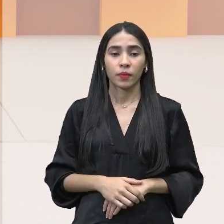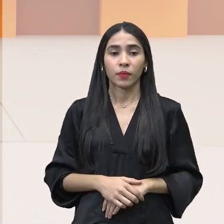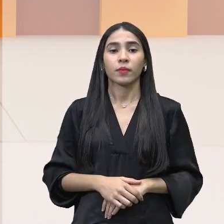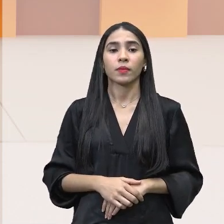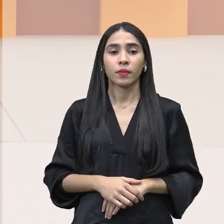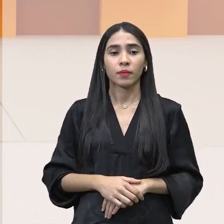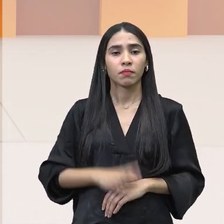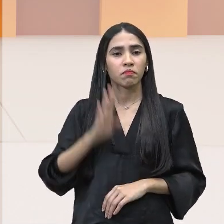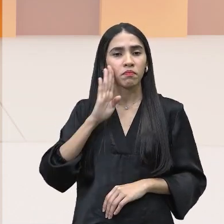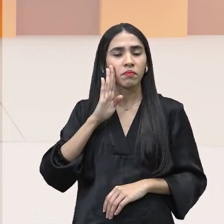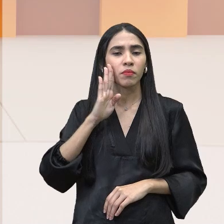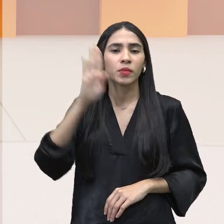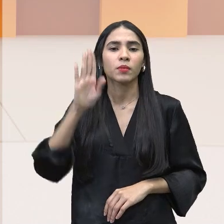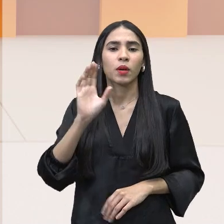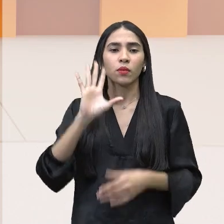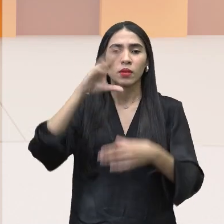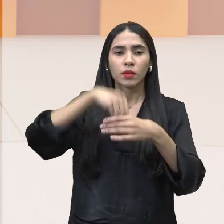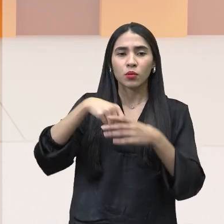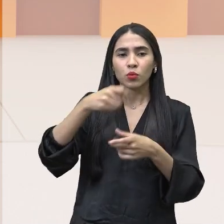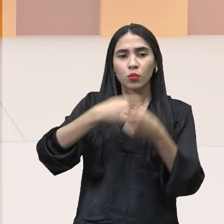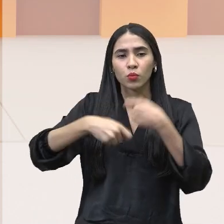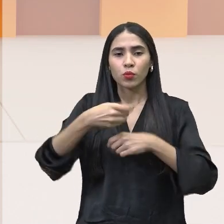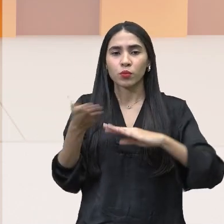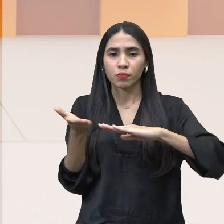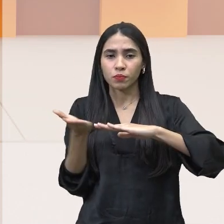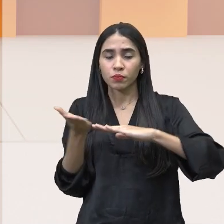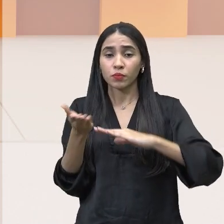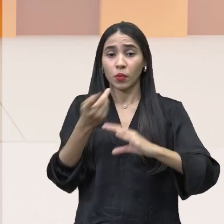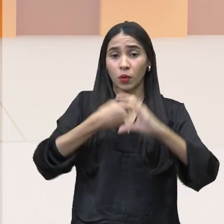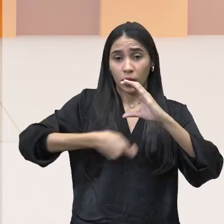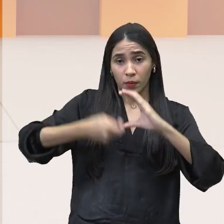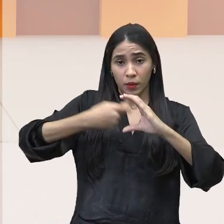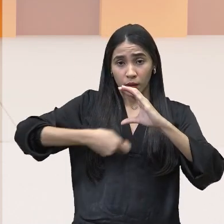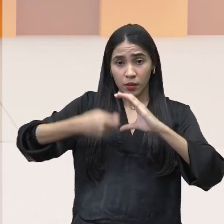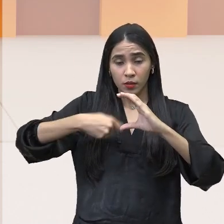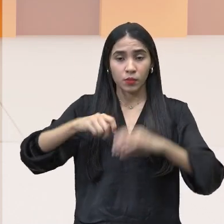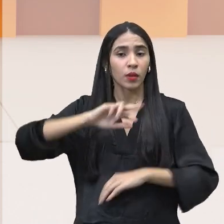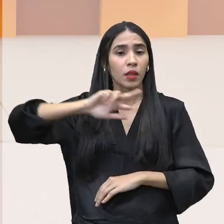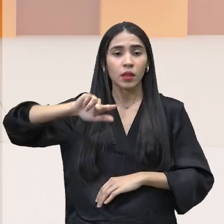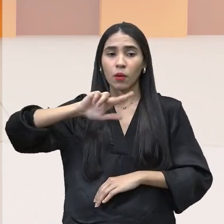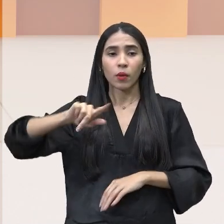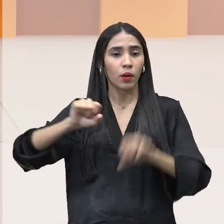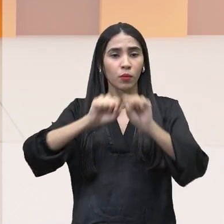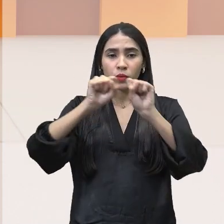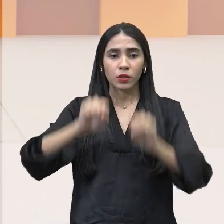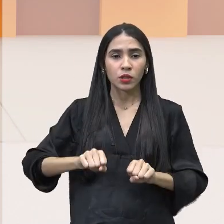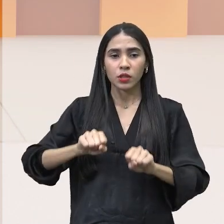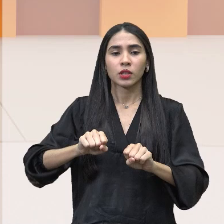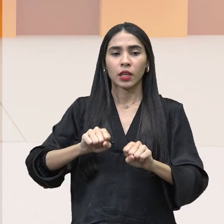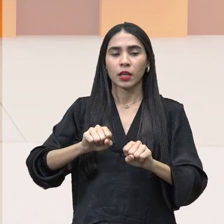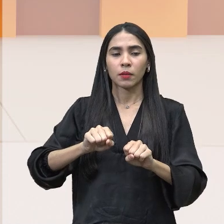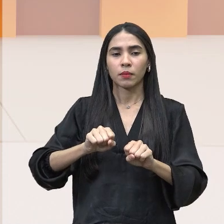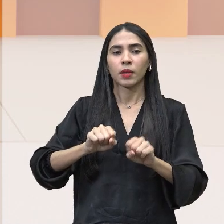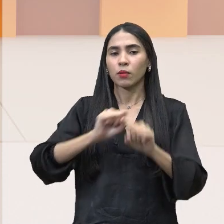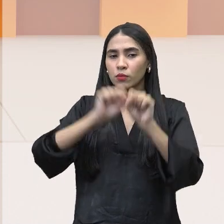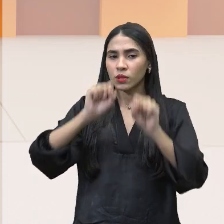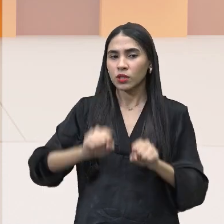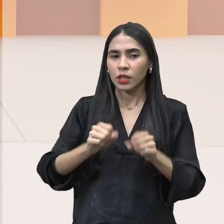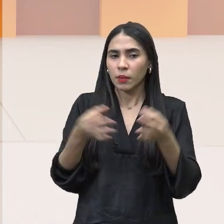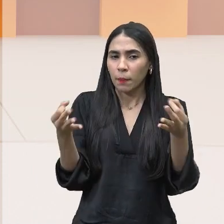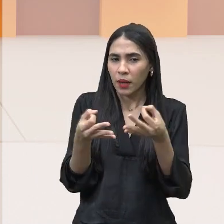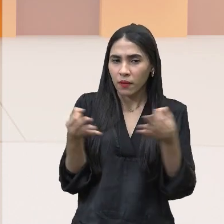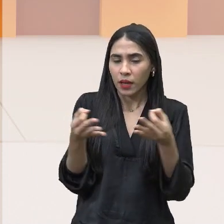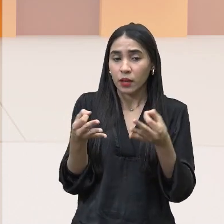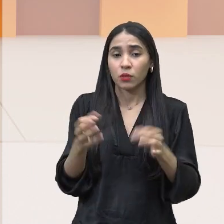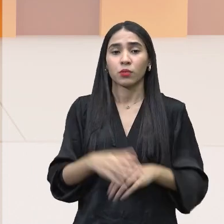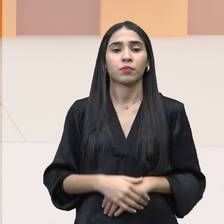Mesmo que hegemônico no mundo contemporâneo, o capitalismo não é um sistema isento de falhas,